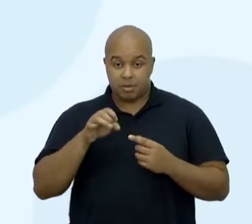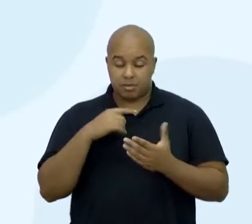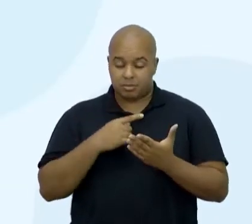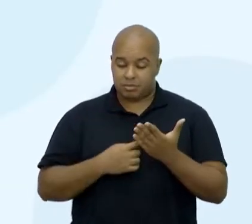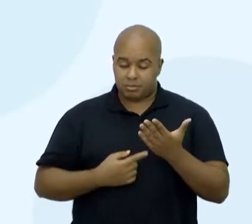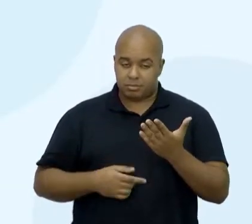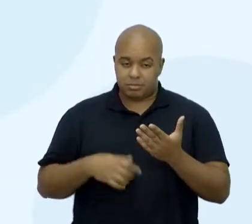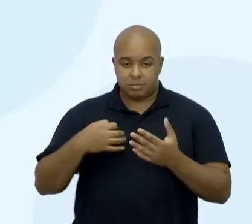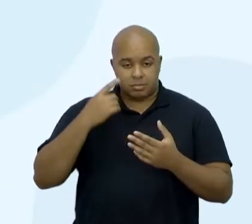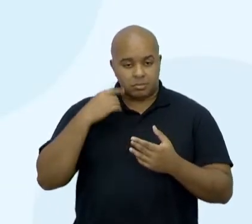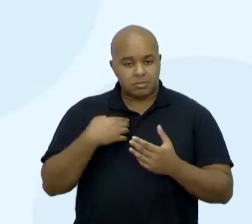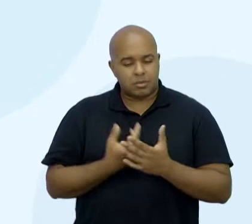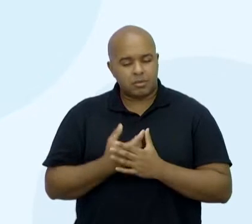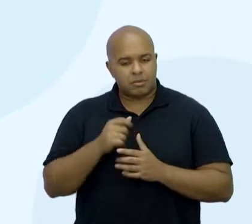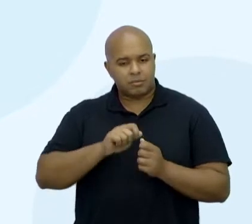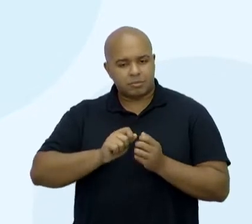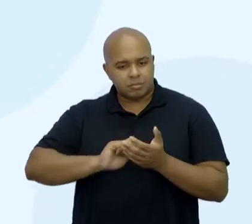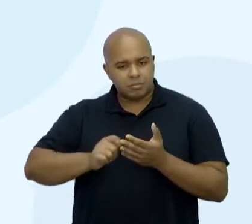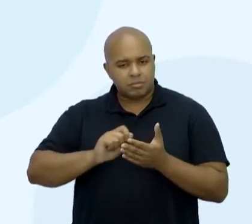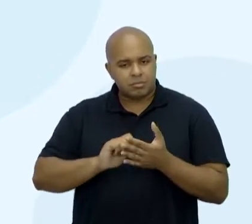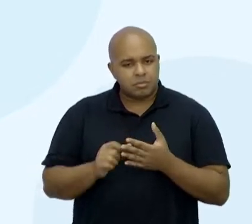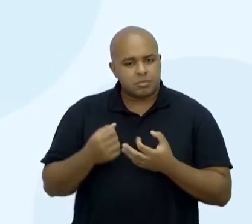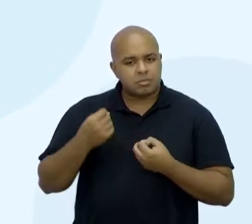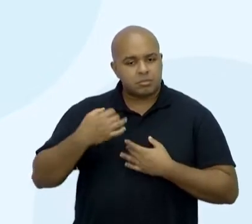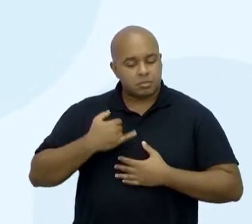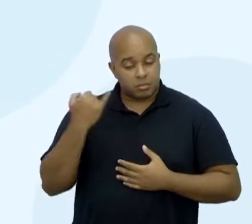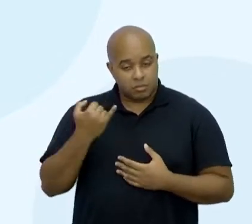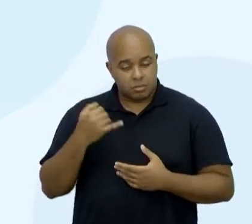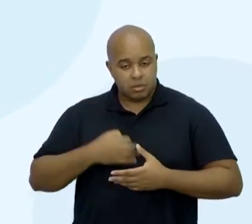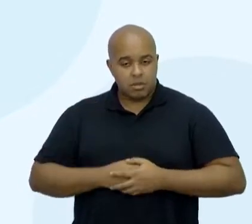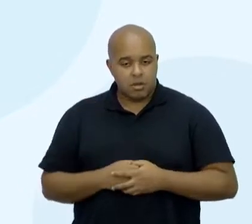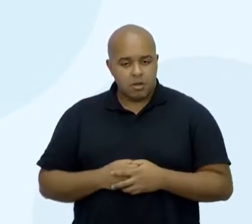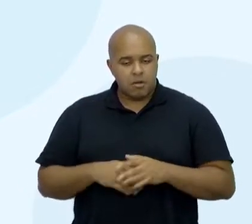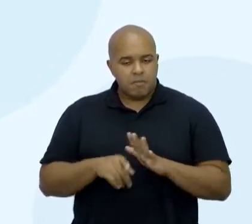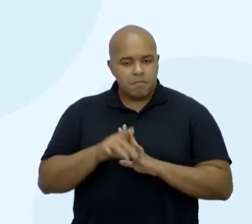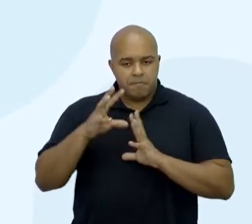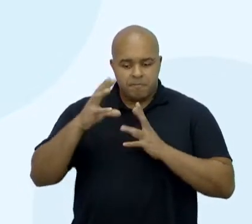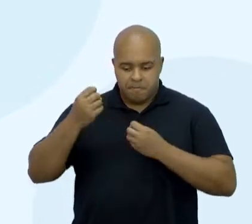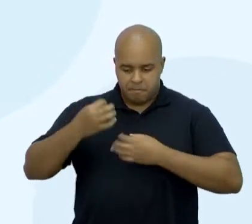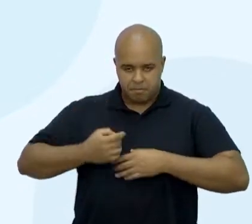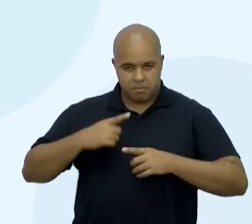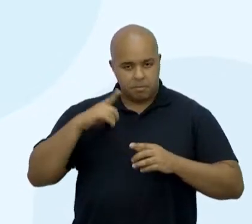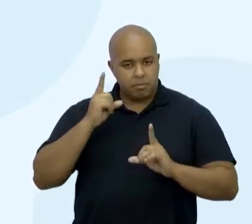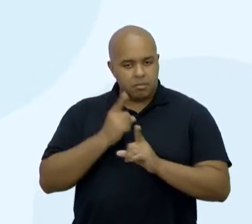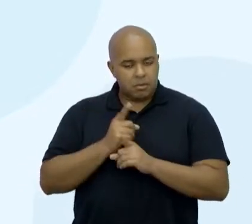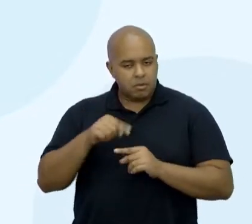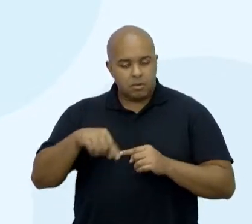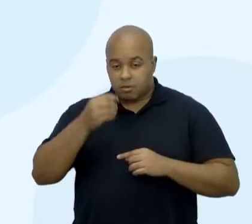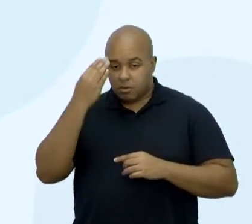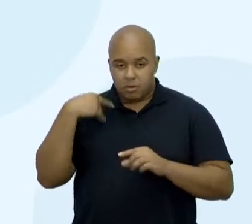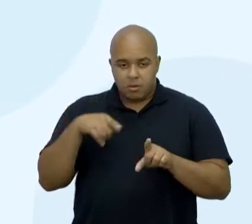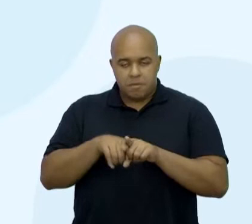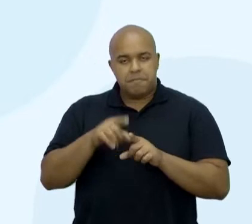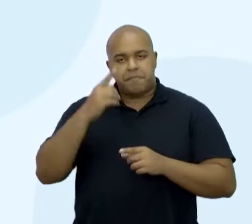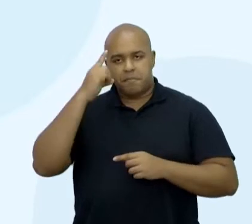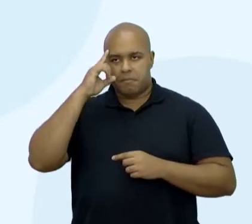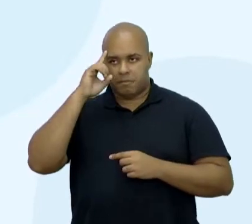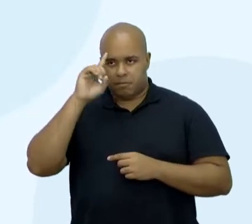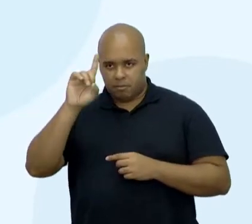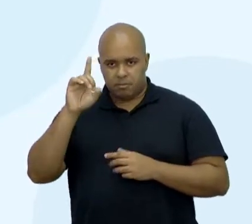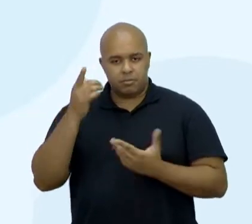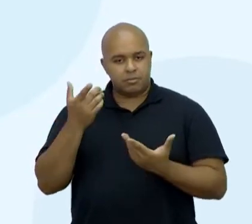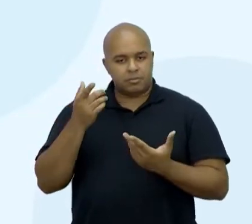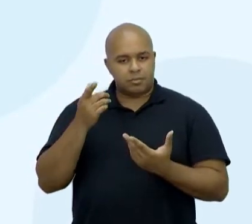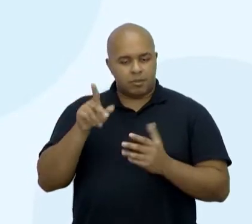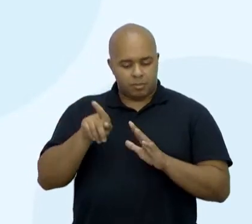diário de bordo para fazer a anotação das informações importantes. Não esqueçam de colocar a